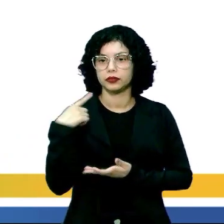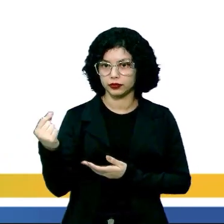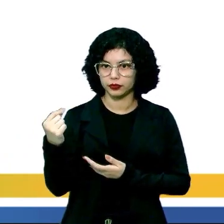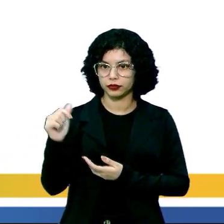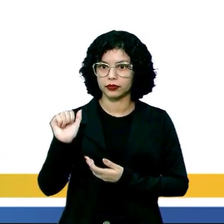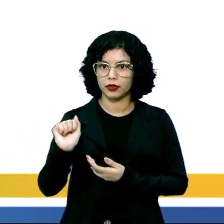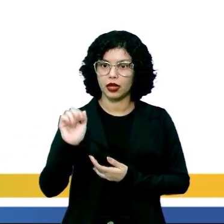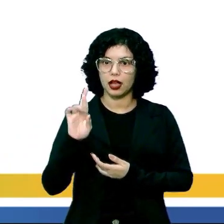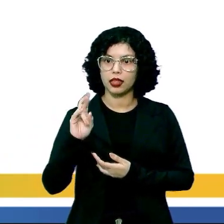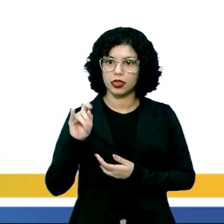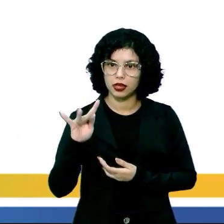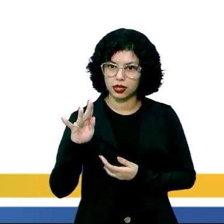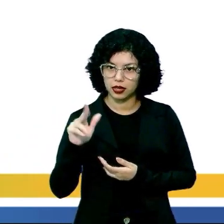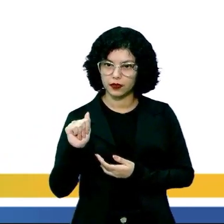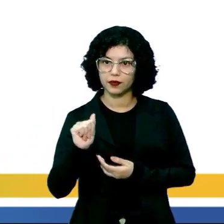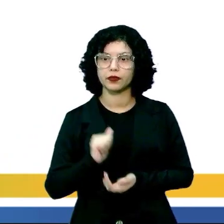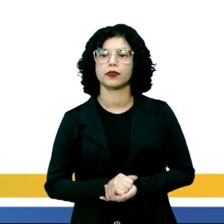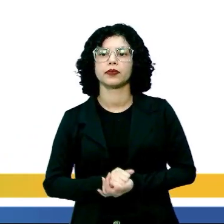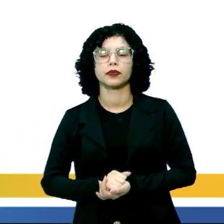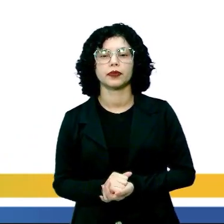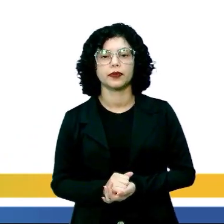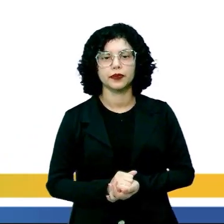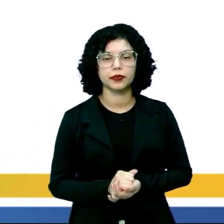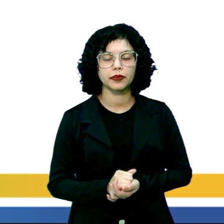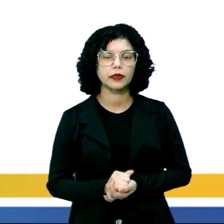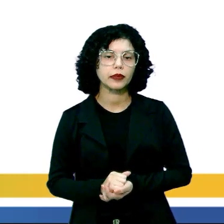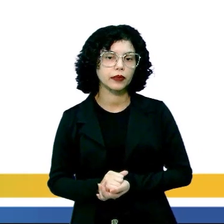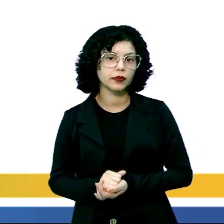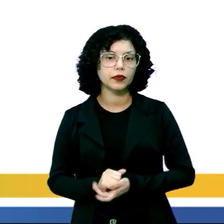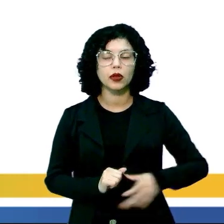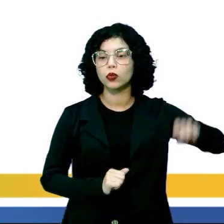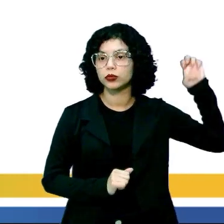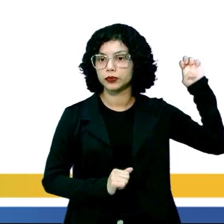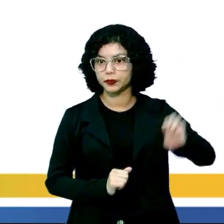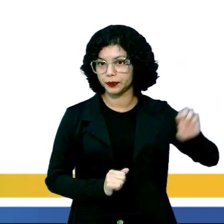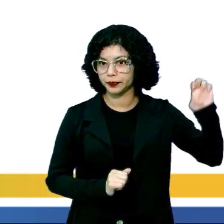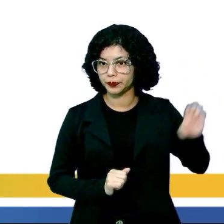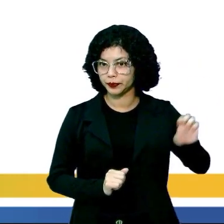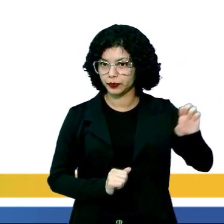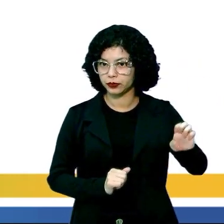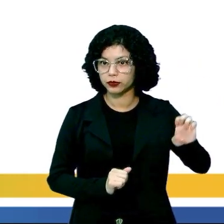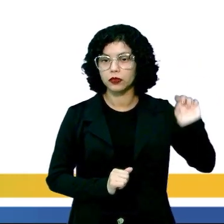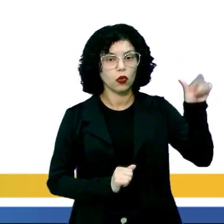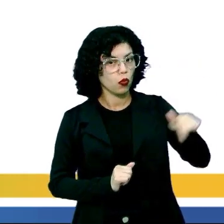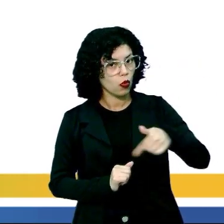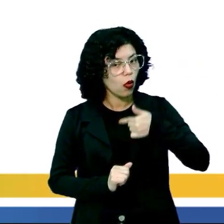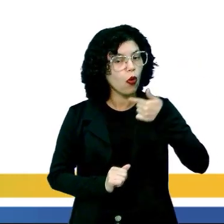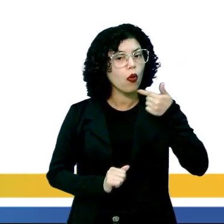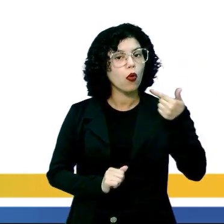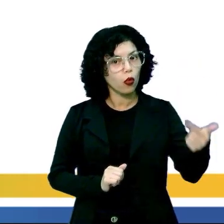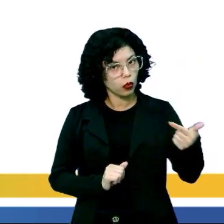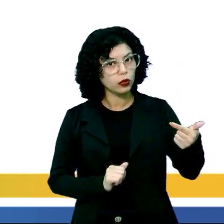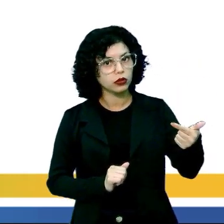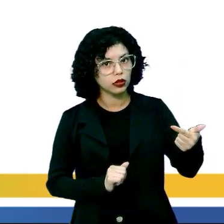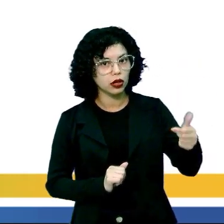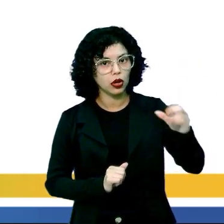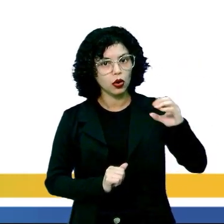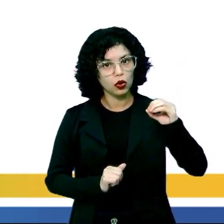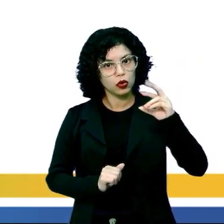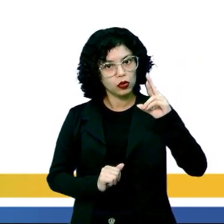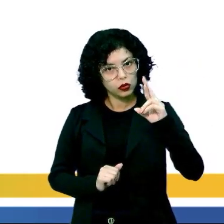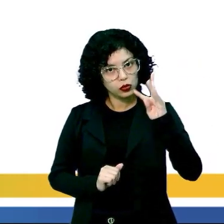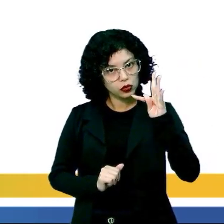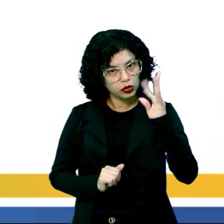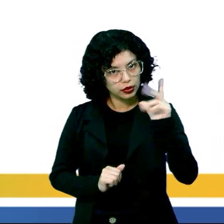pela artéria? Pois é, sai dessa artéria aí. Do lado esquerdo temos outra válvula, a válvula da aorta,